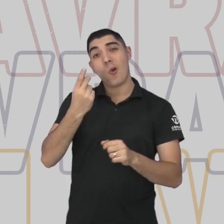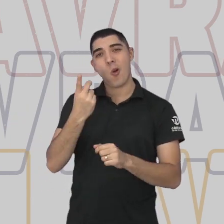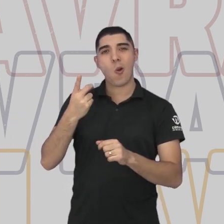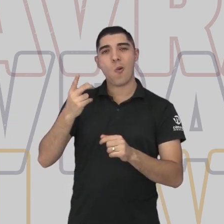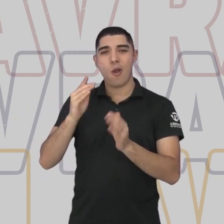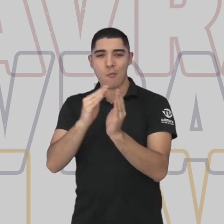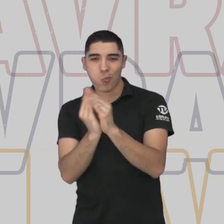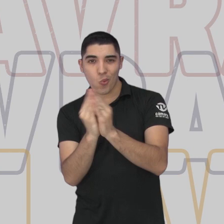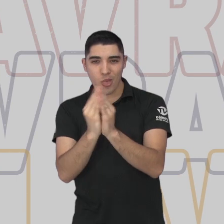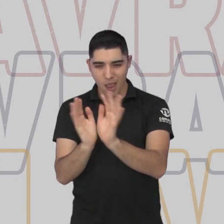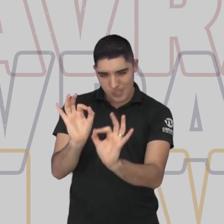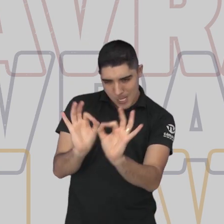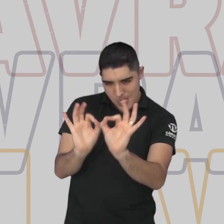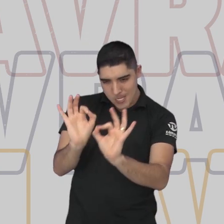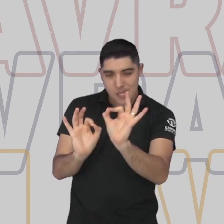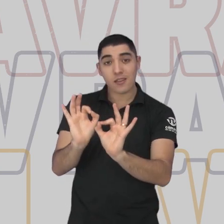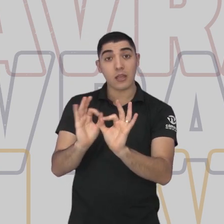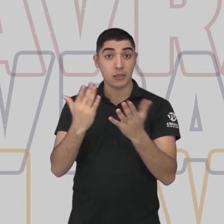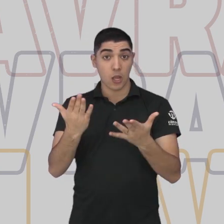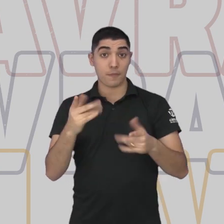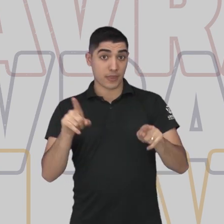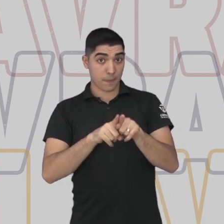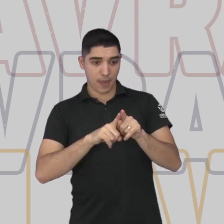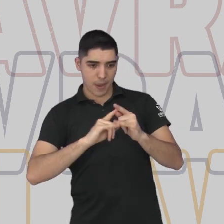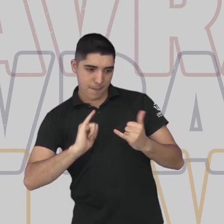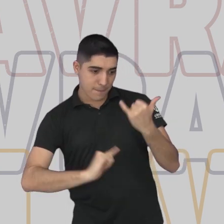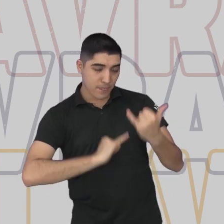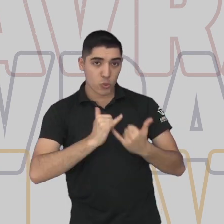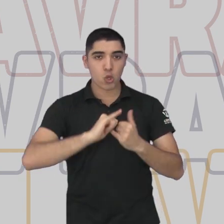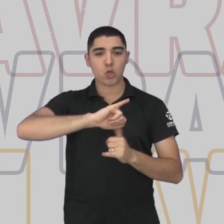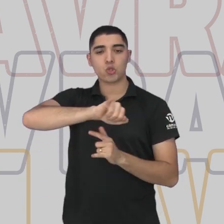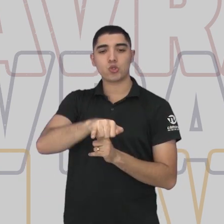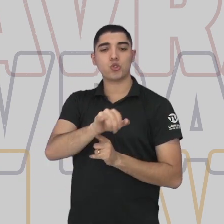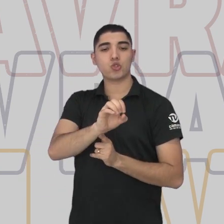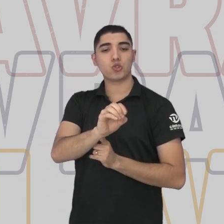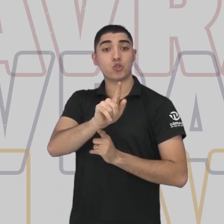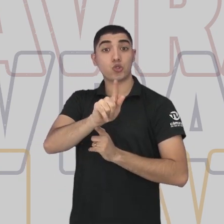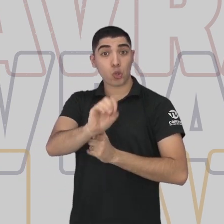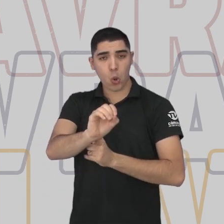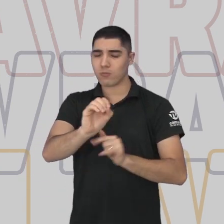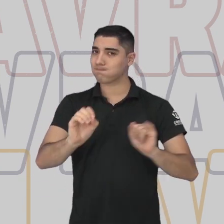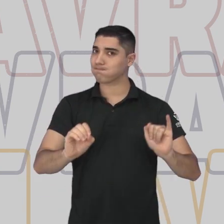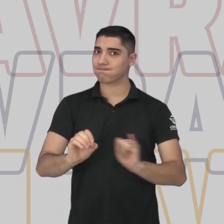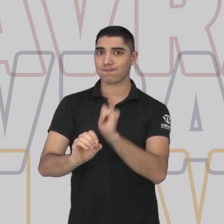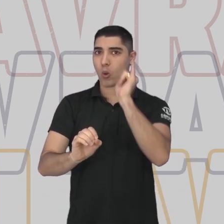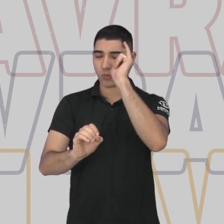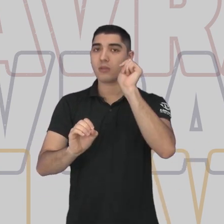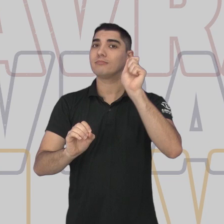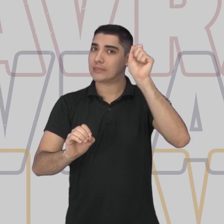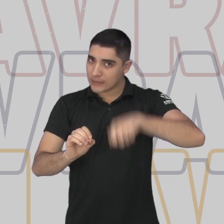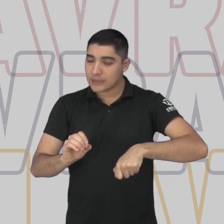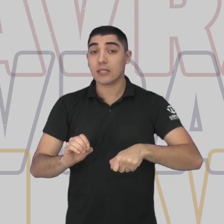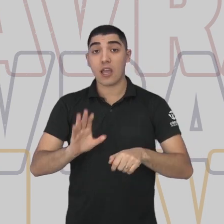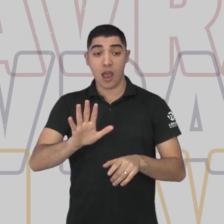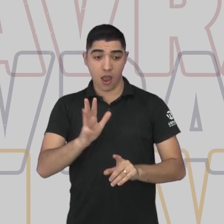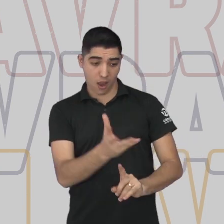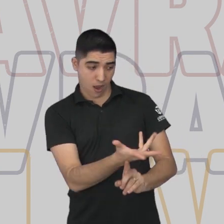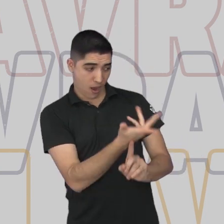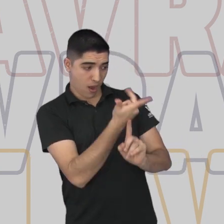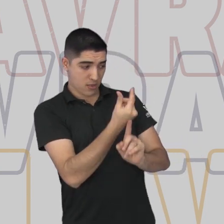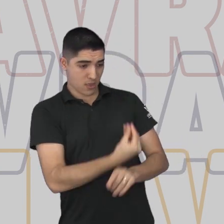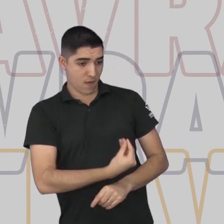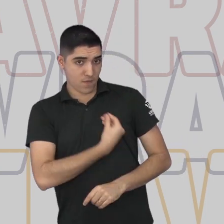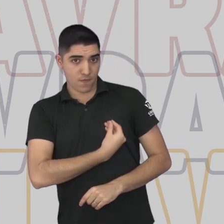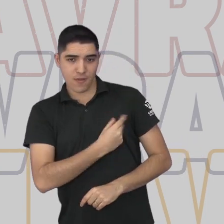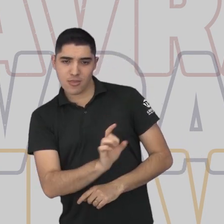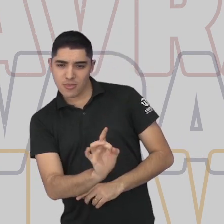né? Então, por exemplo, o jogo é muito importante, né, como uma atividade lúdica também na escola, mas a arte, ela traz a vida da